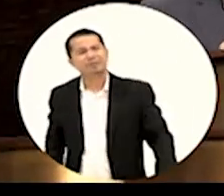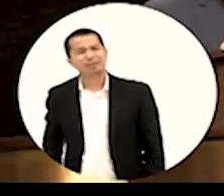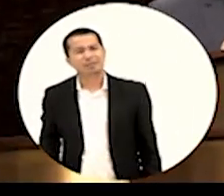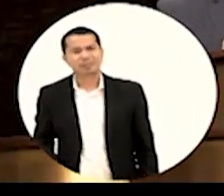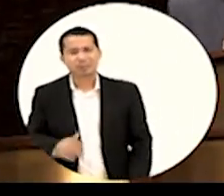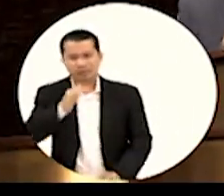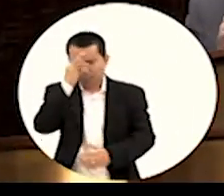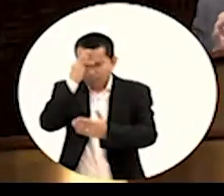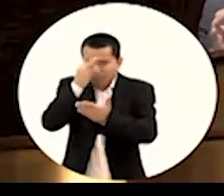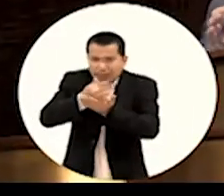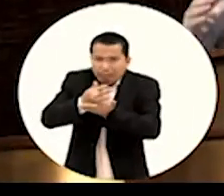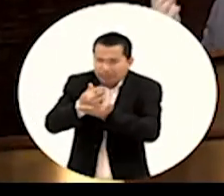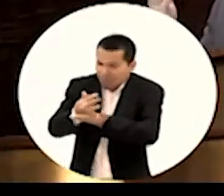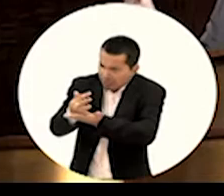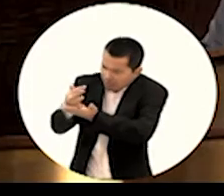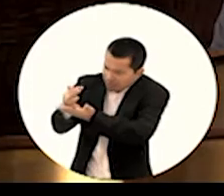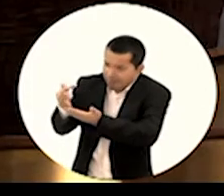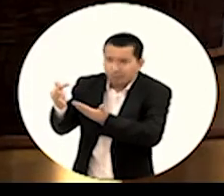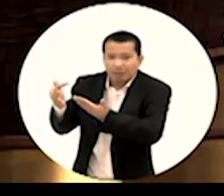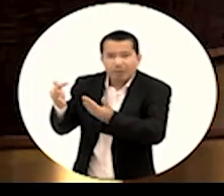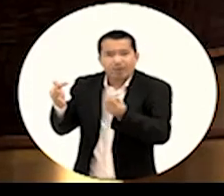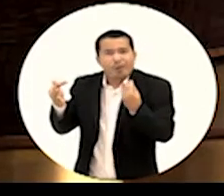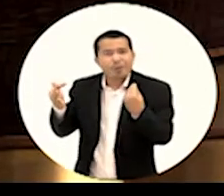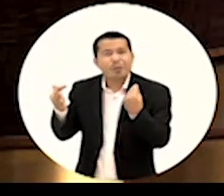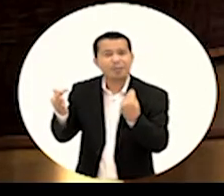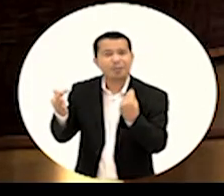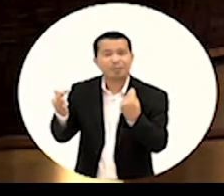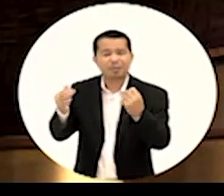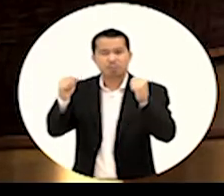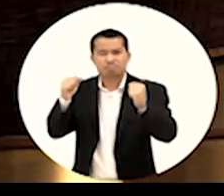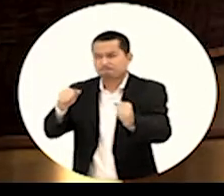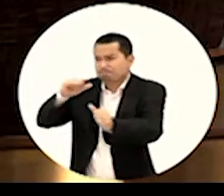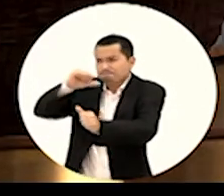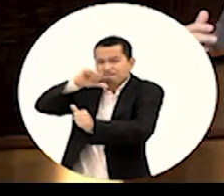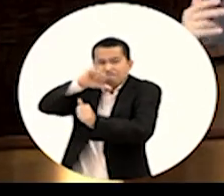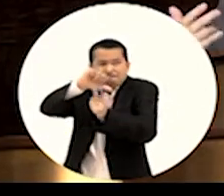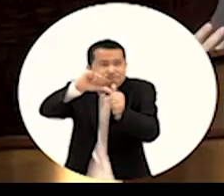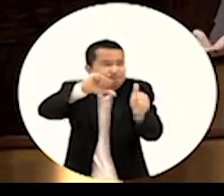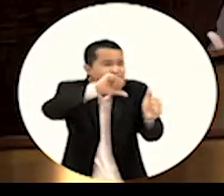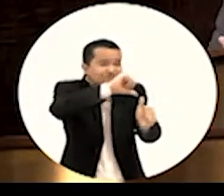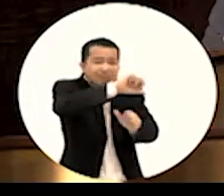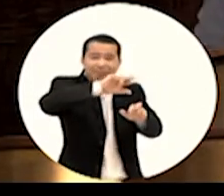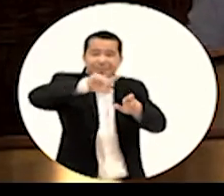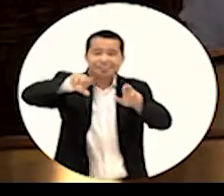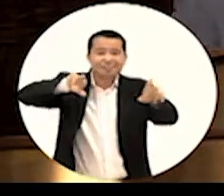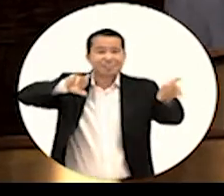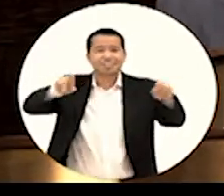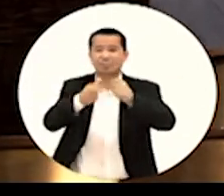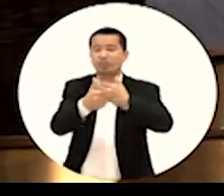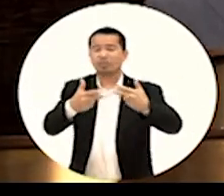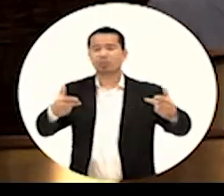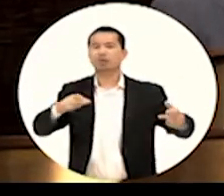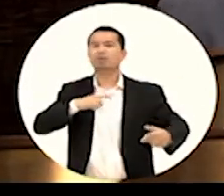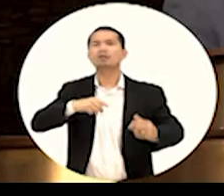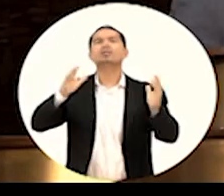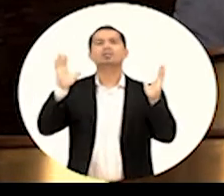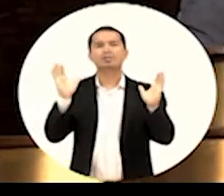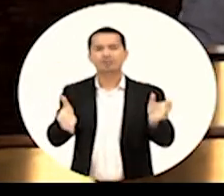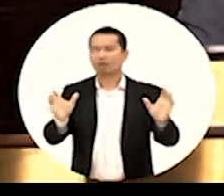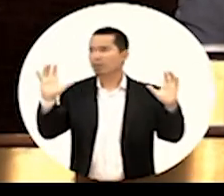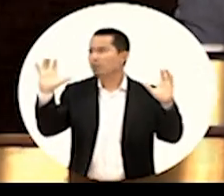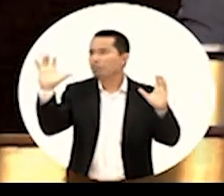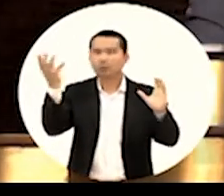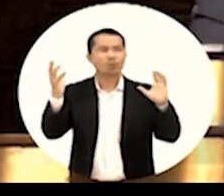Que fé é esta que pode modificar as situações